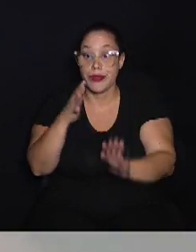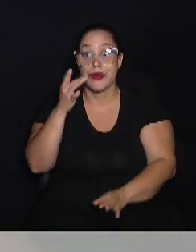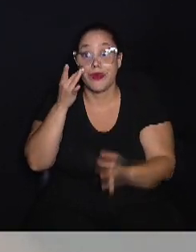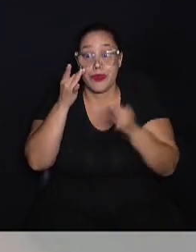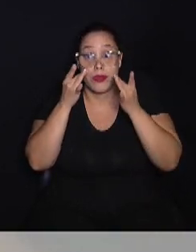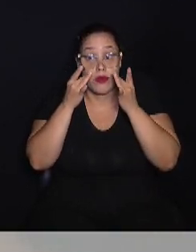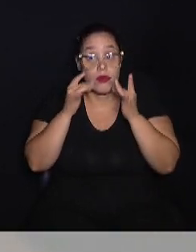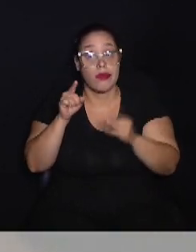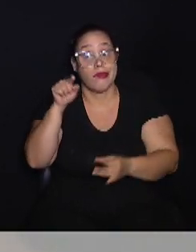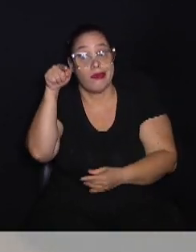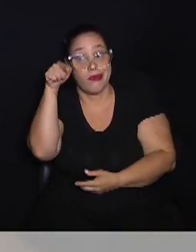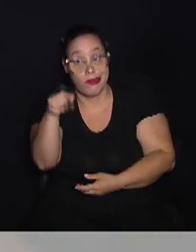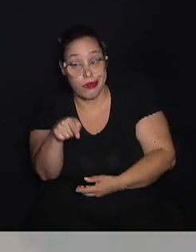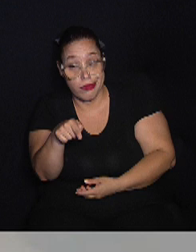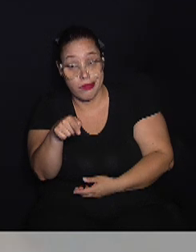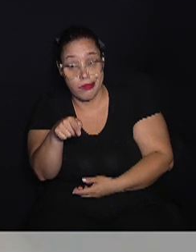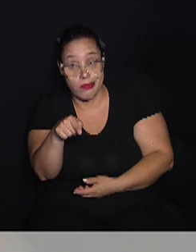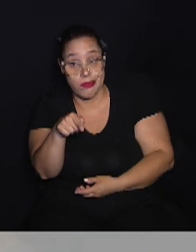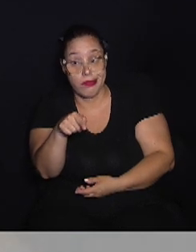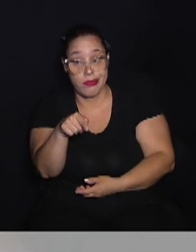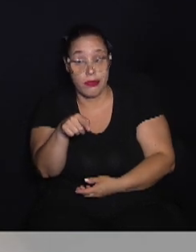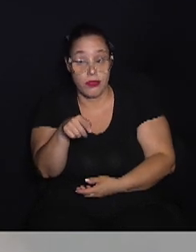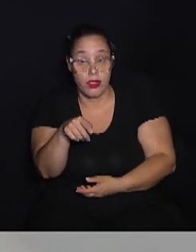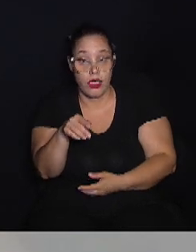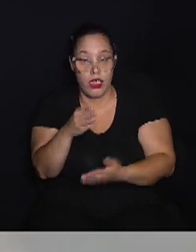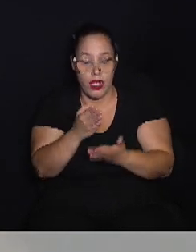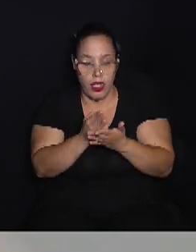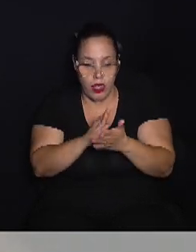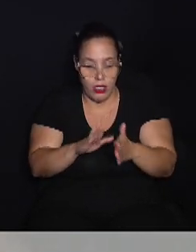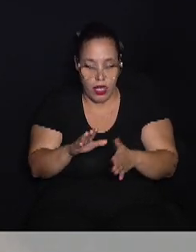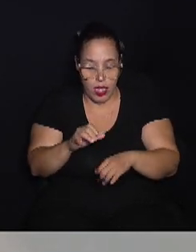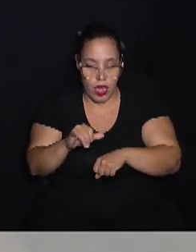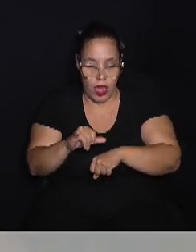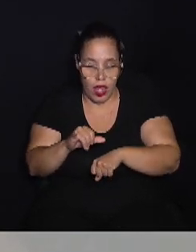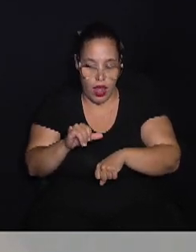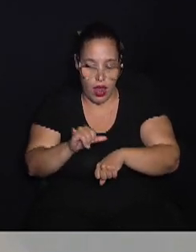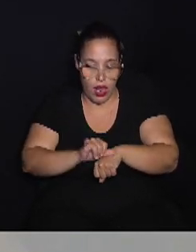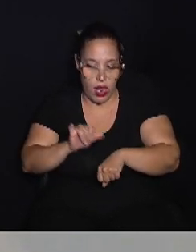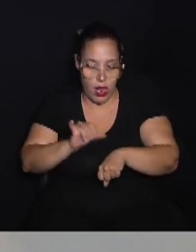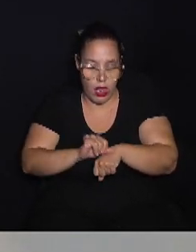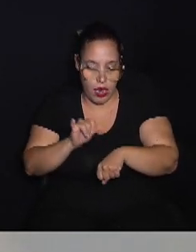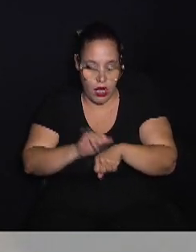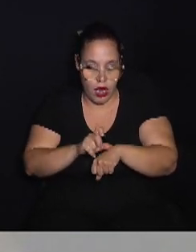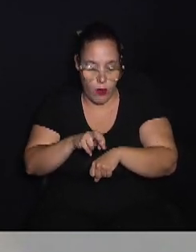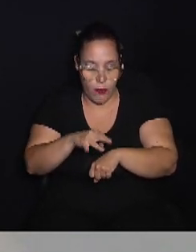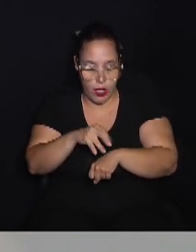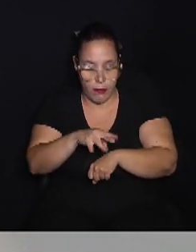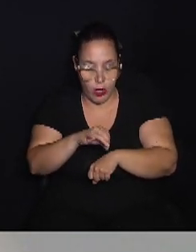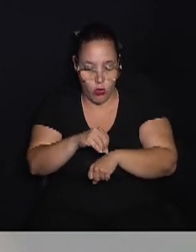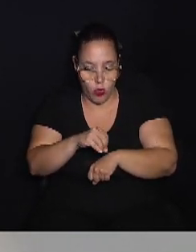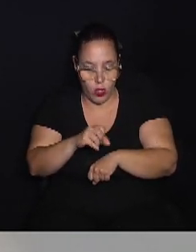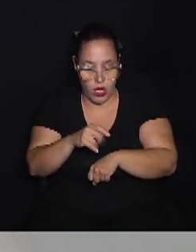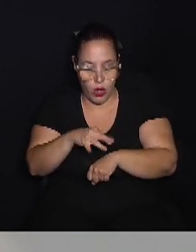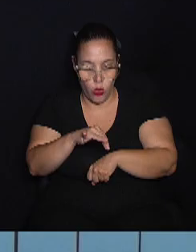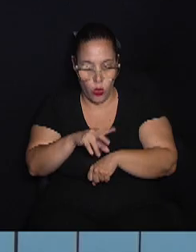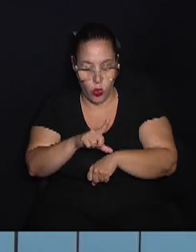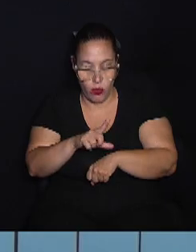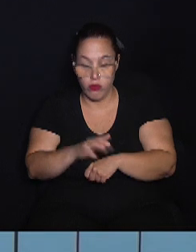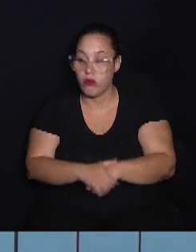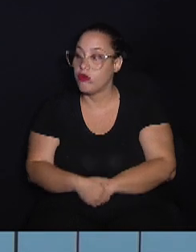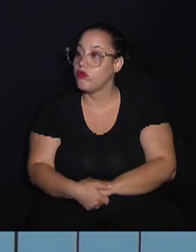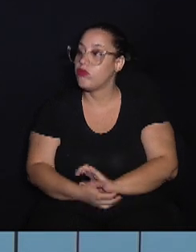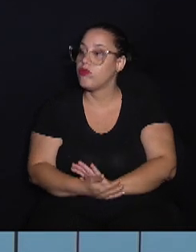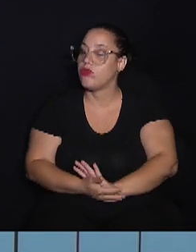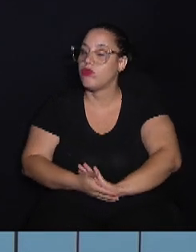é um produto isento de alumínio álcool e parabeno E no caso